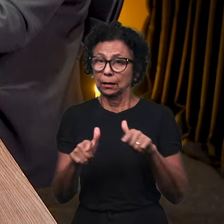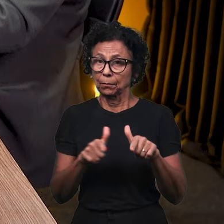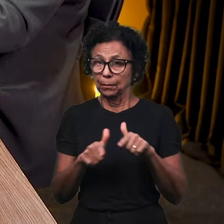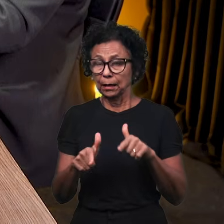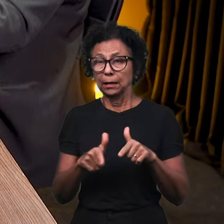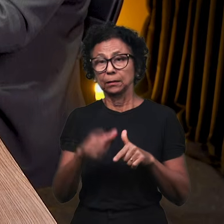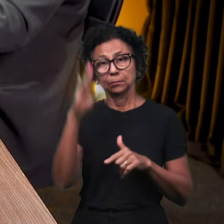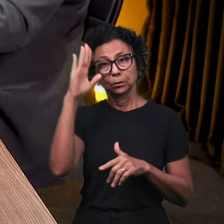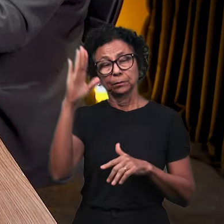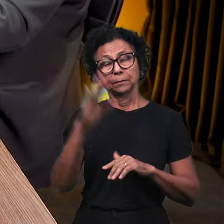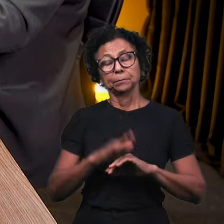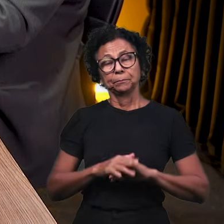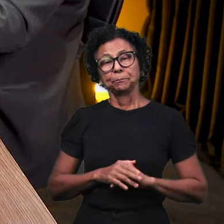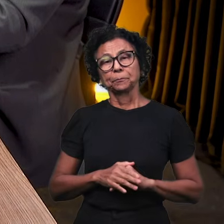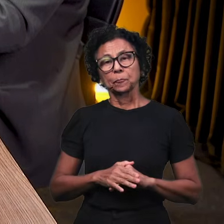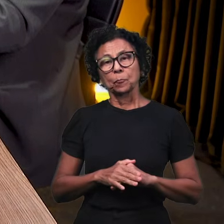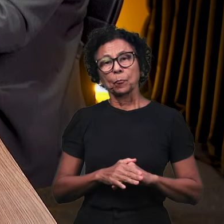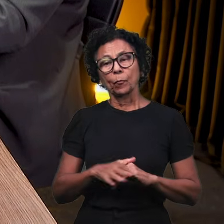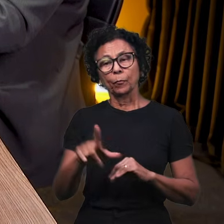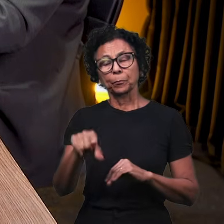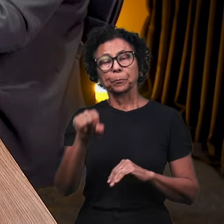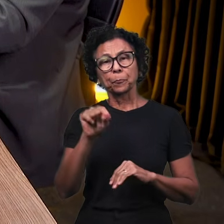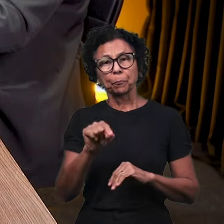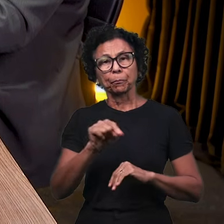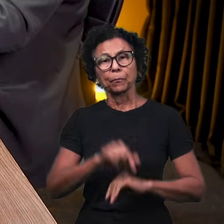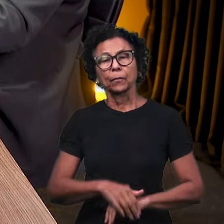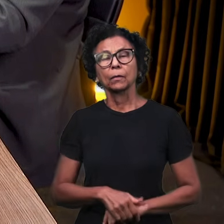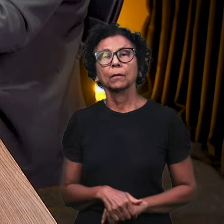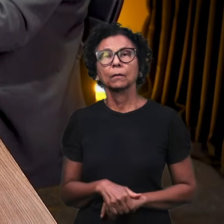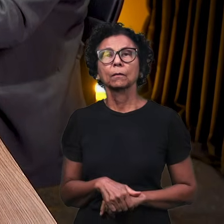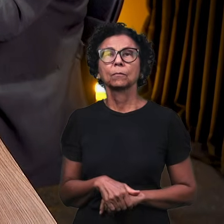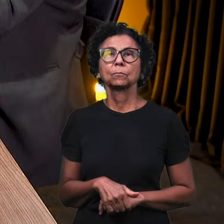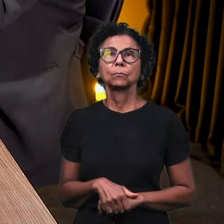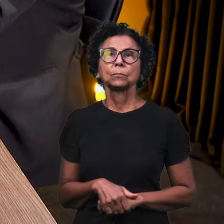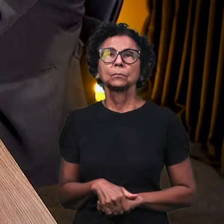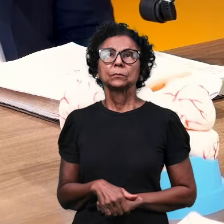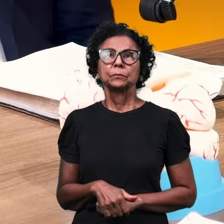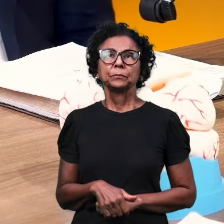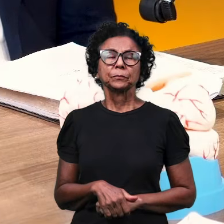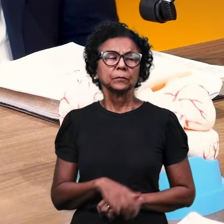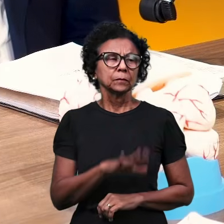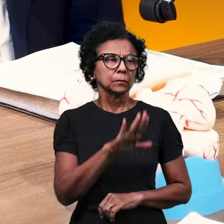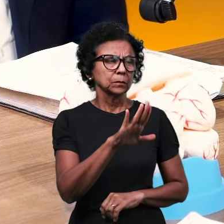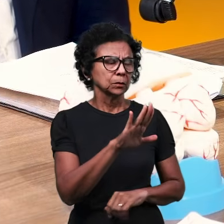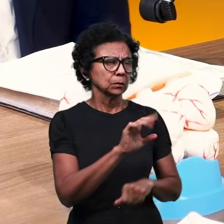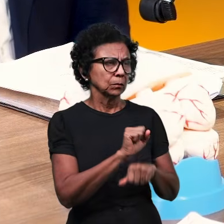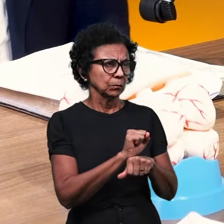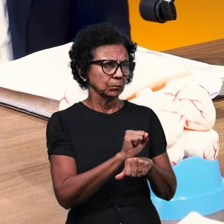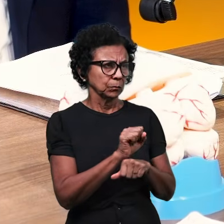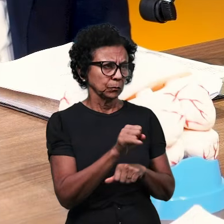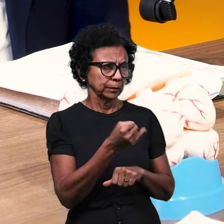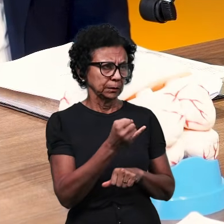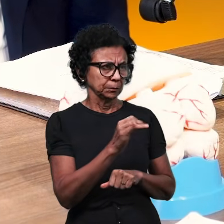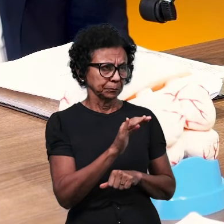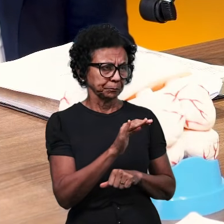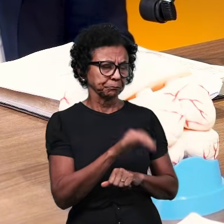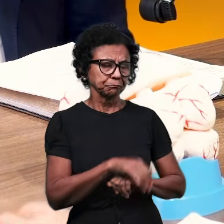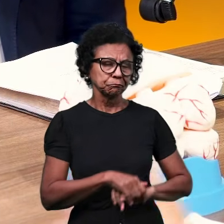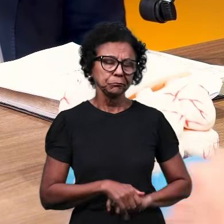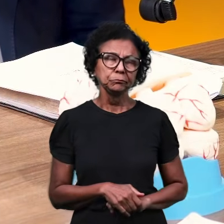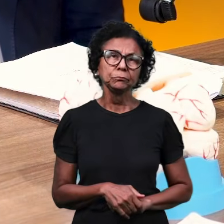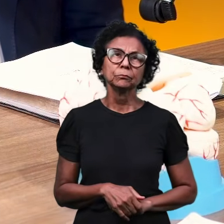o conhecimento ele é fundamental. Uma outra coisa que... Wagner, só aproveitando o gancho,